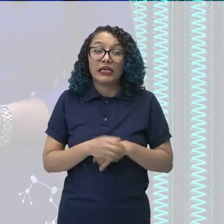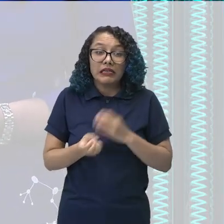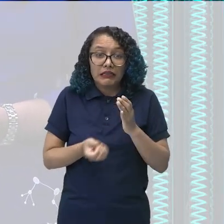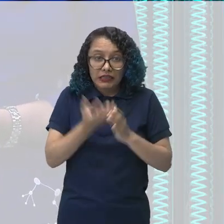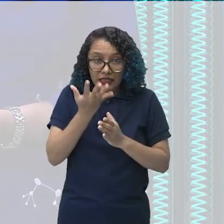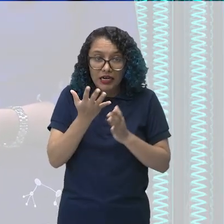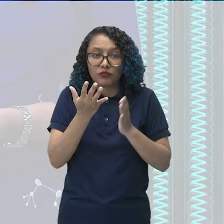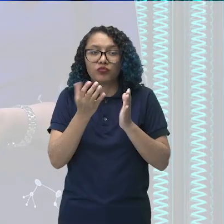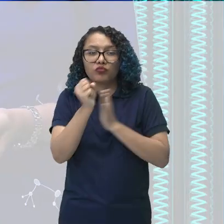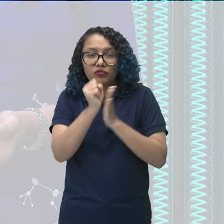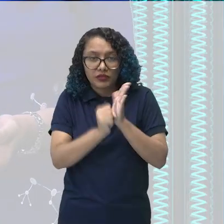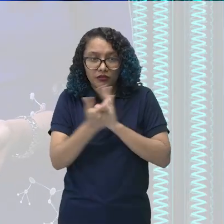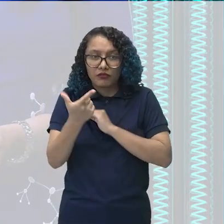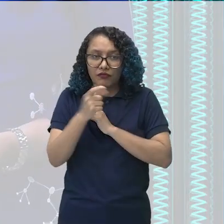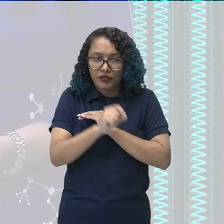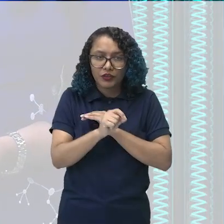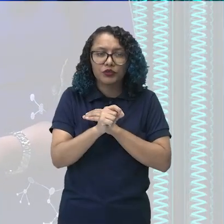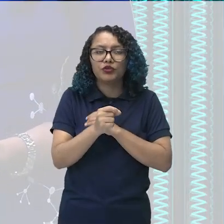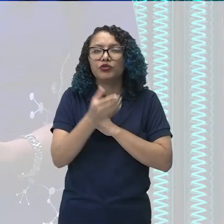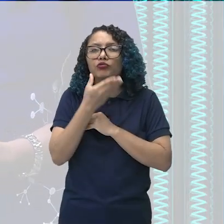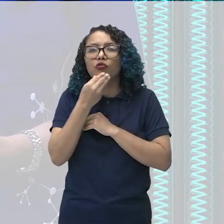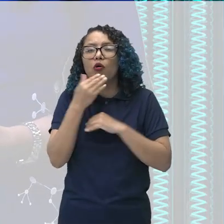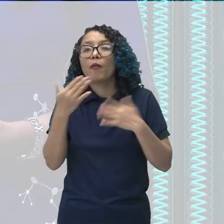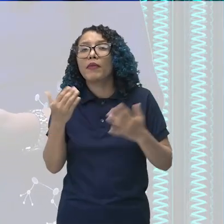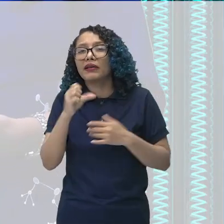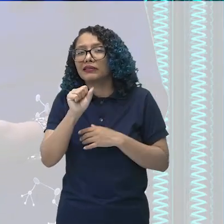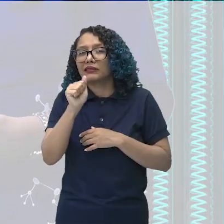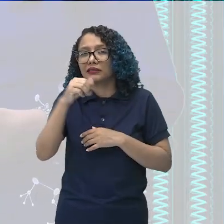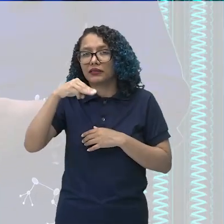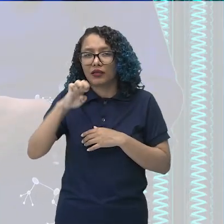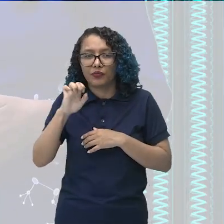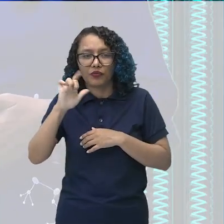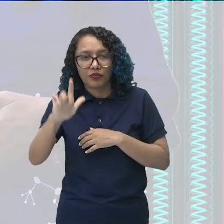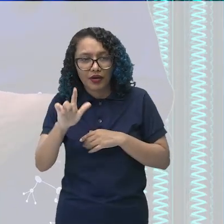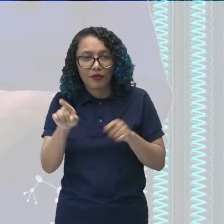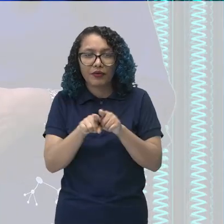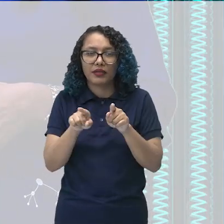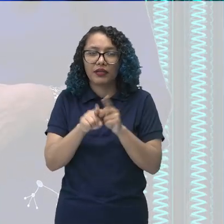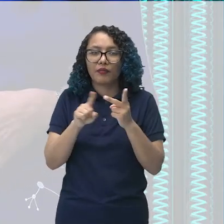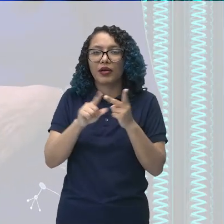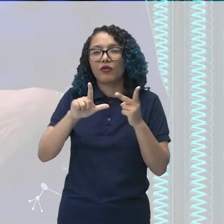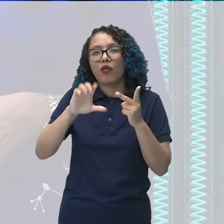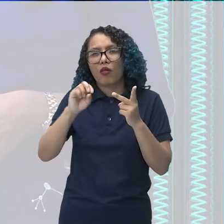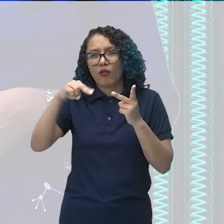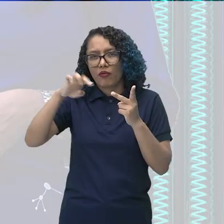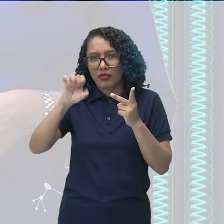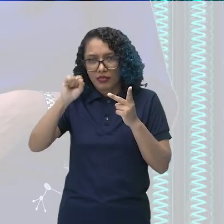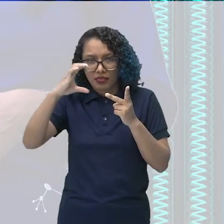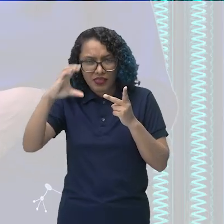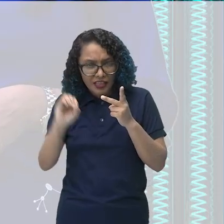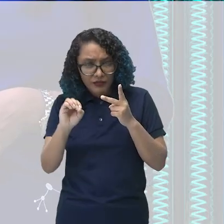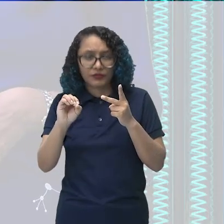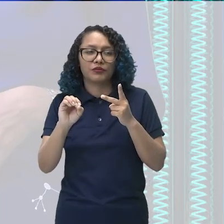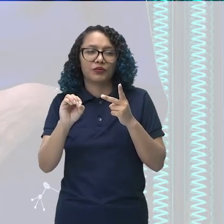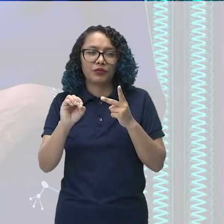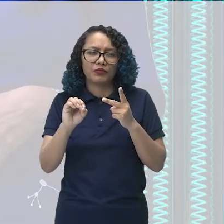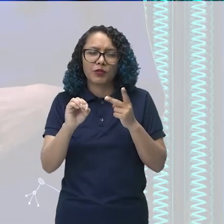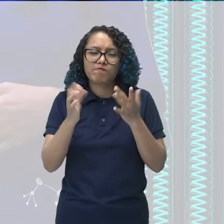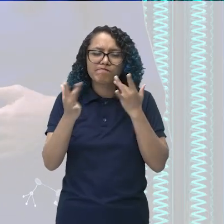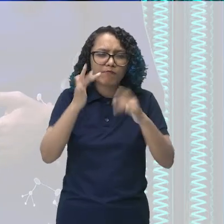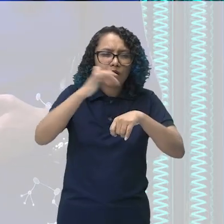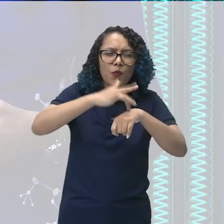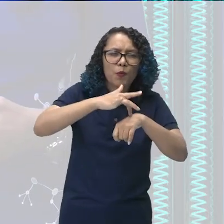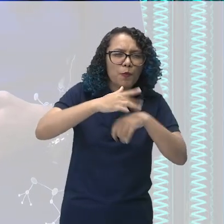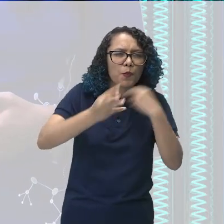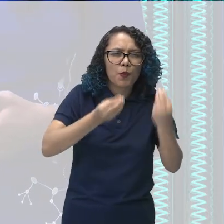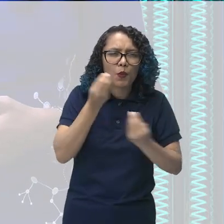desenvolvido no século XX por dramaturgos como Samuel Beckett e Eugène Ionesco. O teatro do absurdo